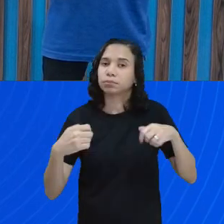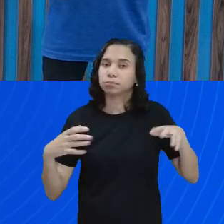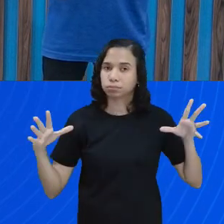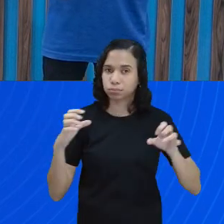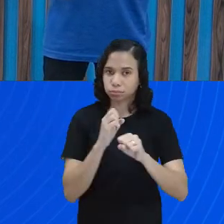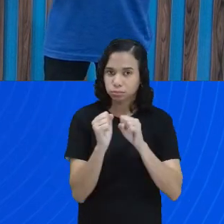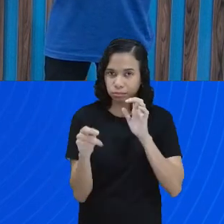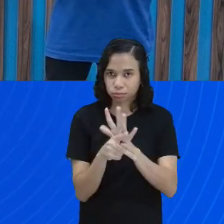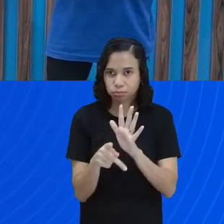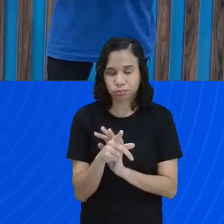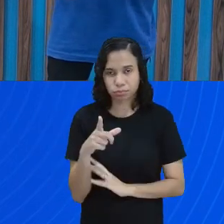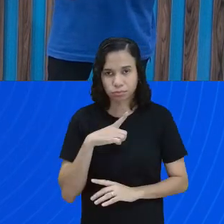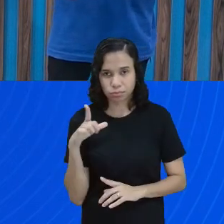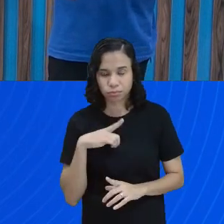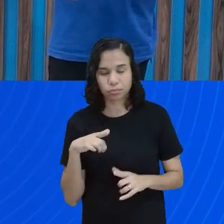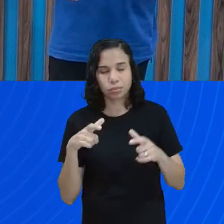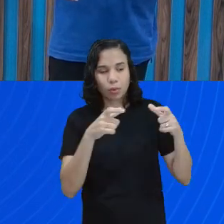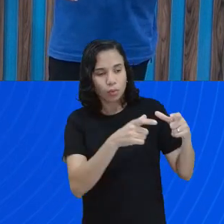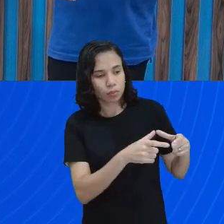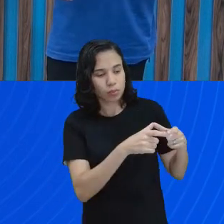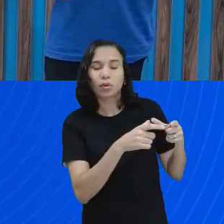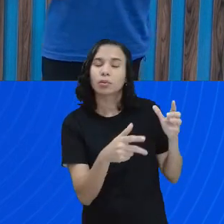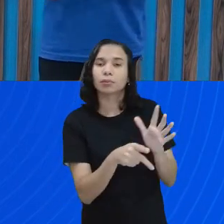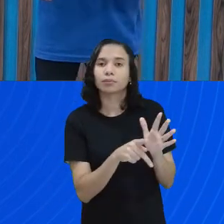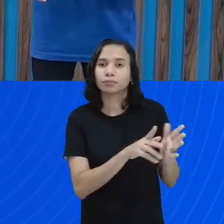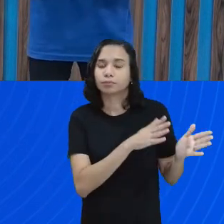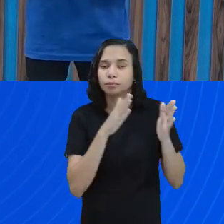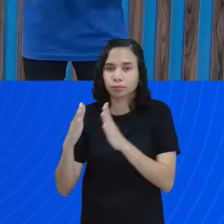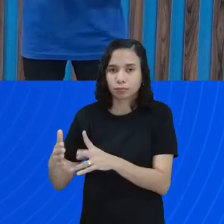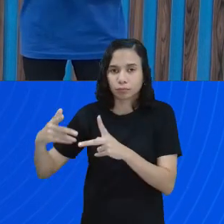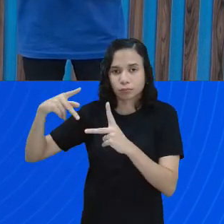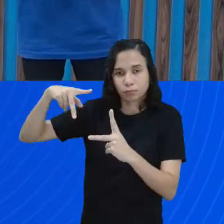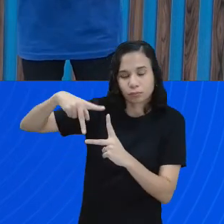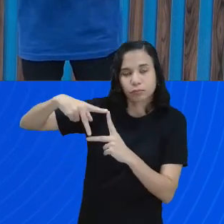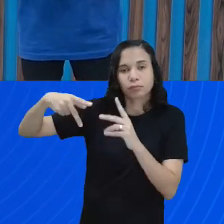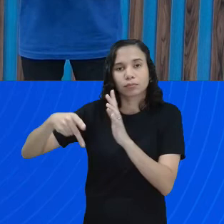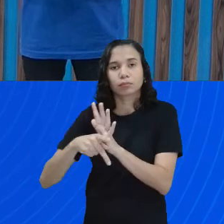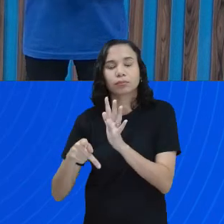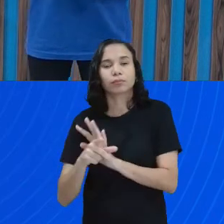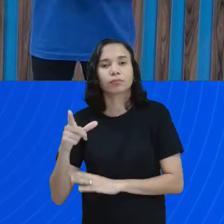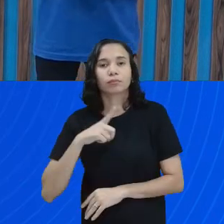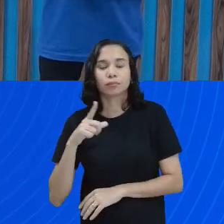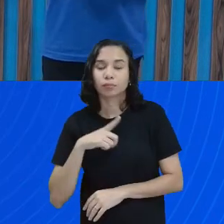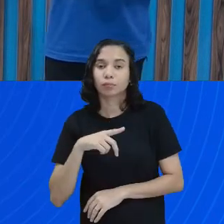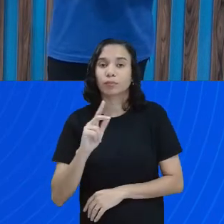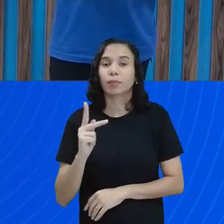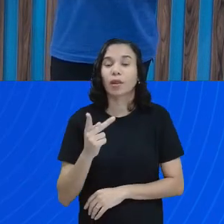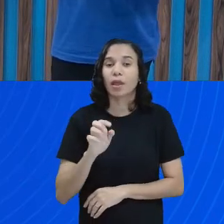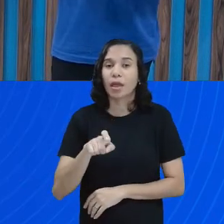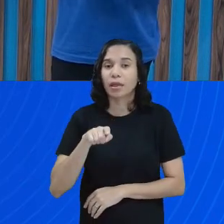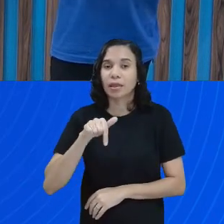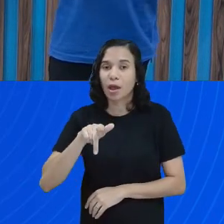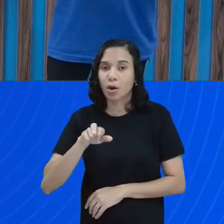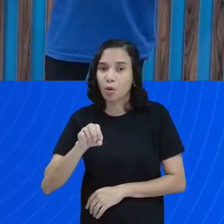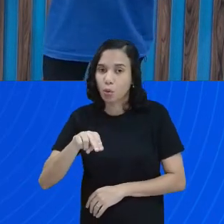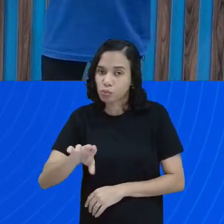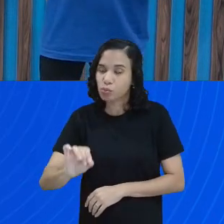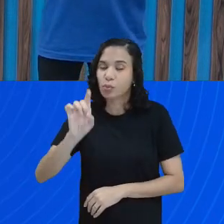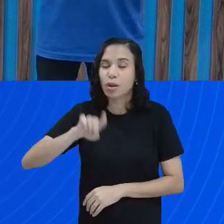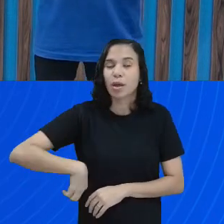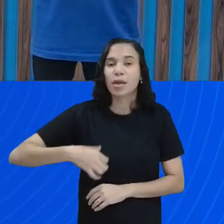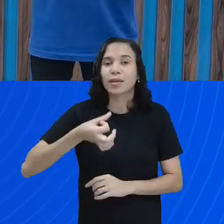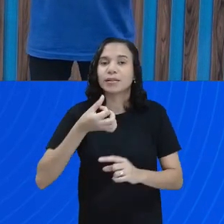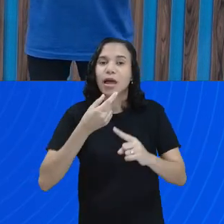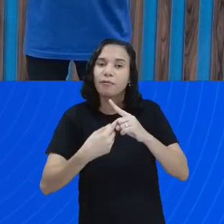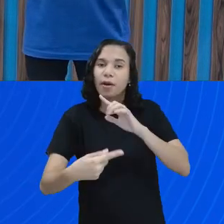a área. No caso do círculo, πr ao quadrado. No caso do quadrado, lado ao quadrado. No caso do hexágono, é 6 vezes o